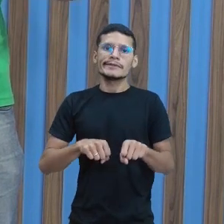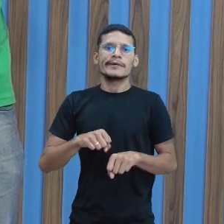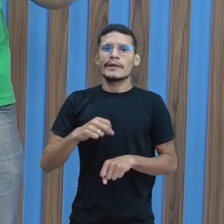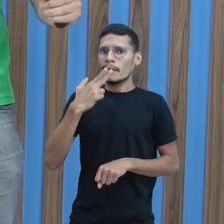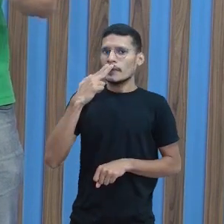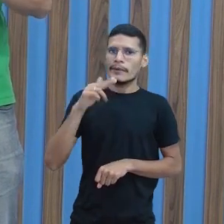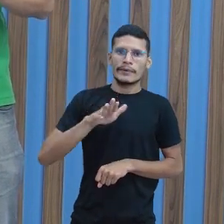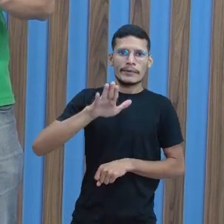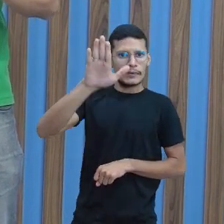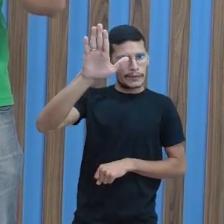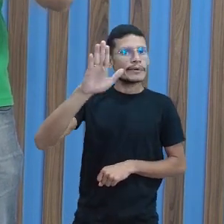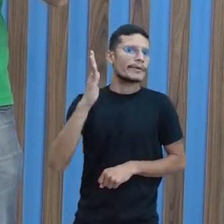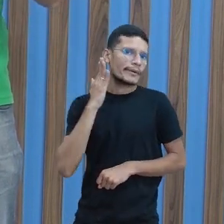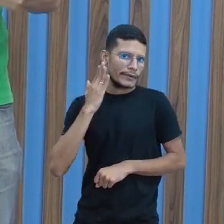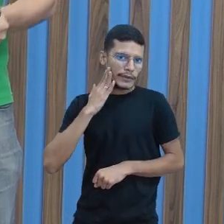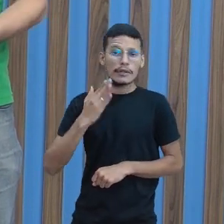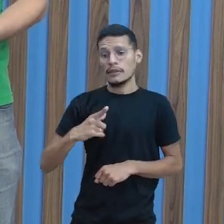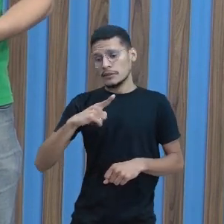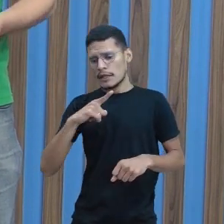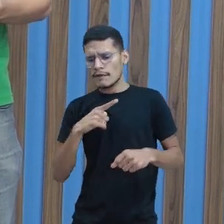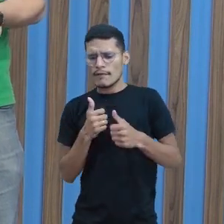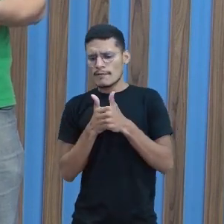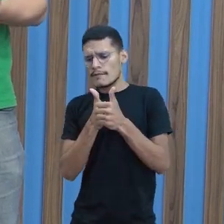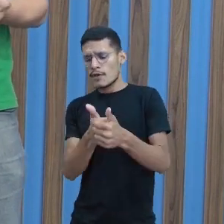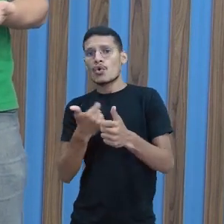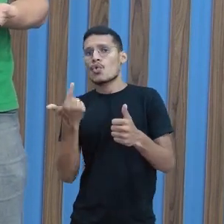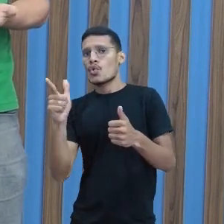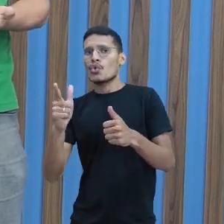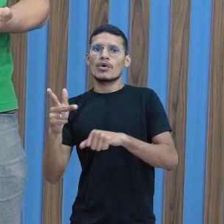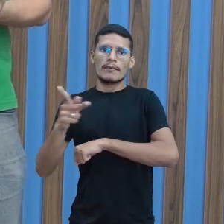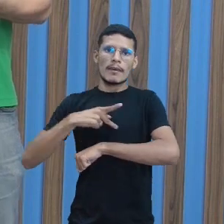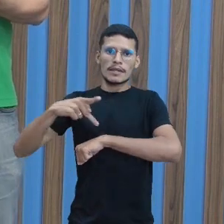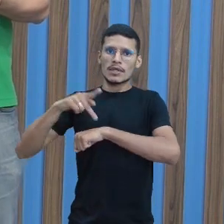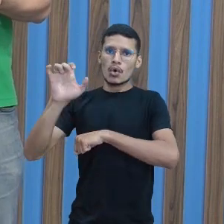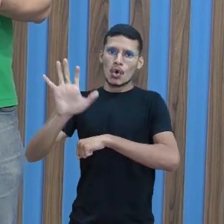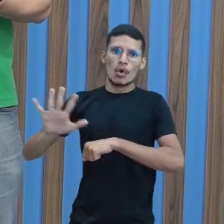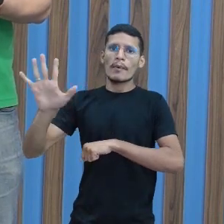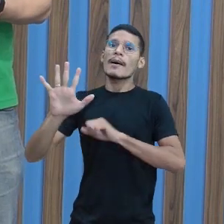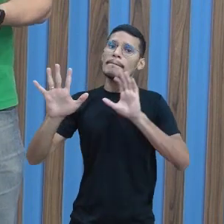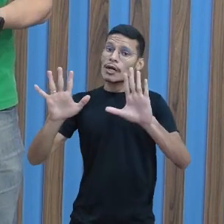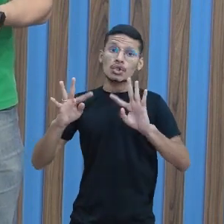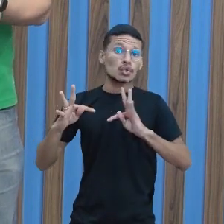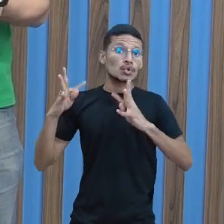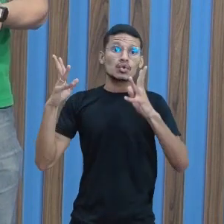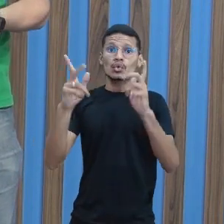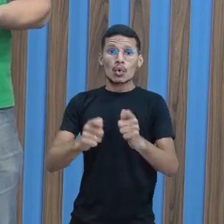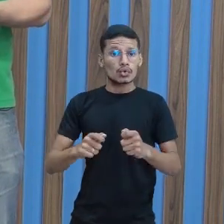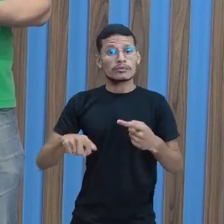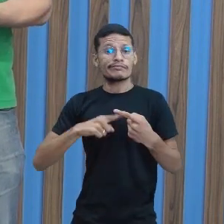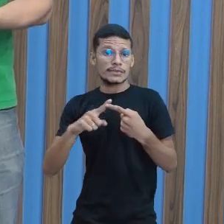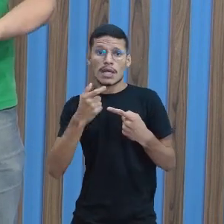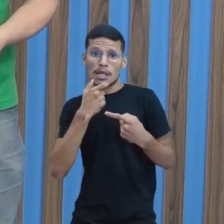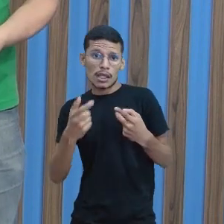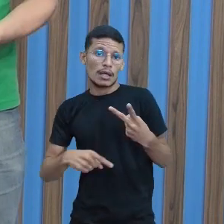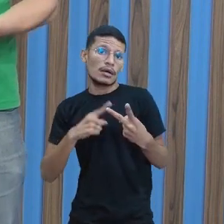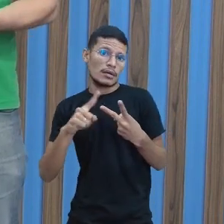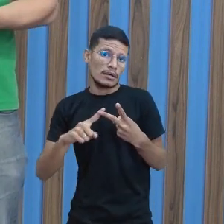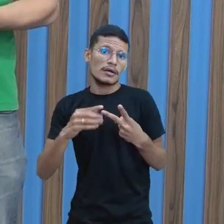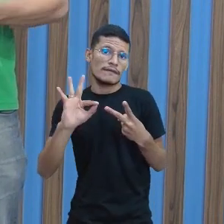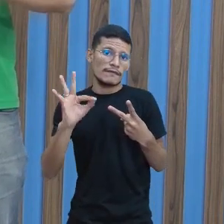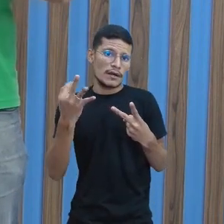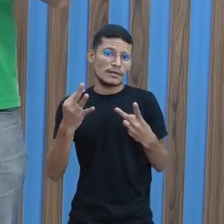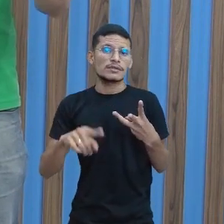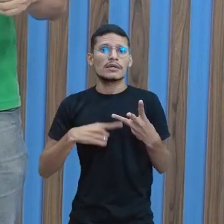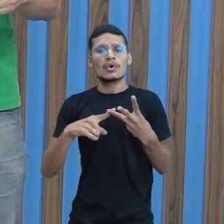fora toda a perseguição em outros países da Europa, porque a gente fala muito da Alemanha, mas os judeus foram perseguidos na própria Inglaterra, na